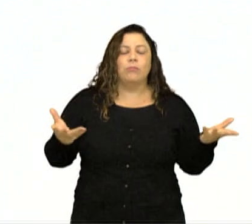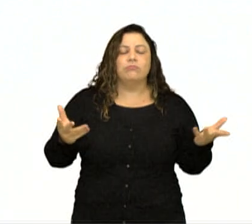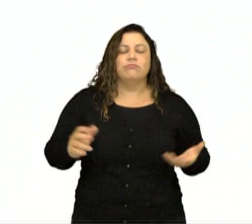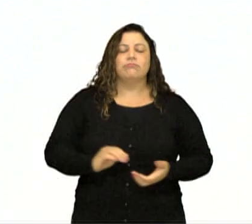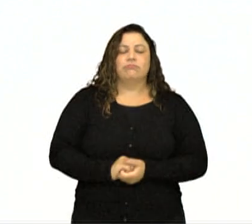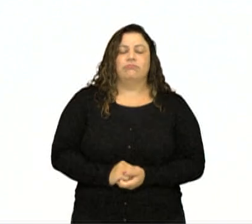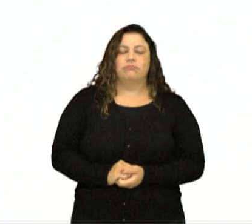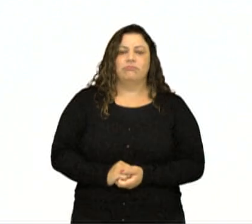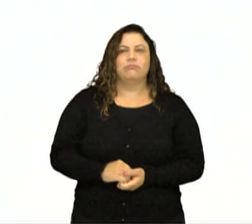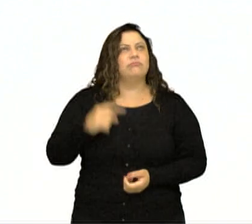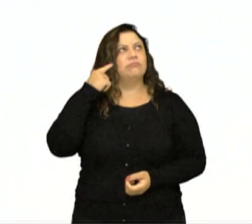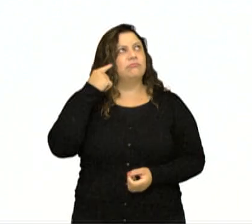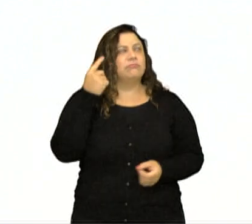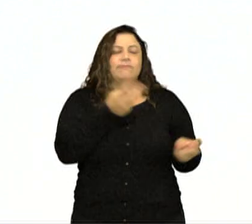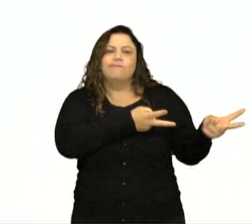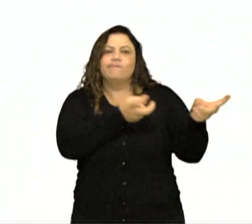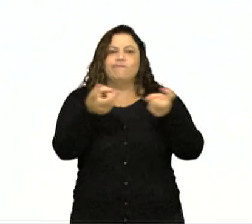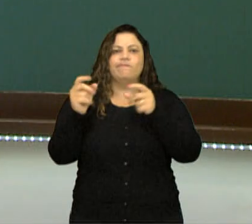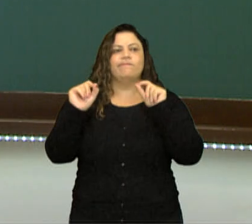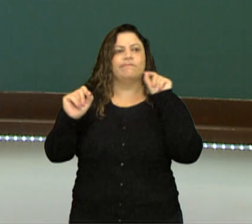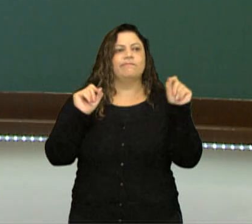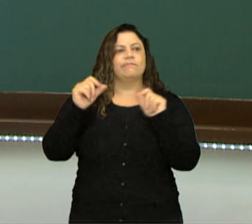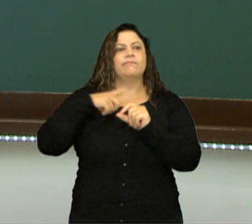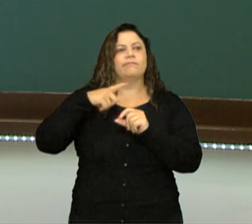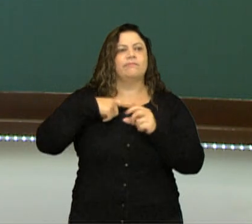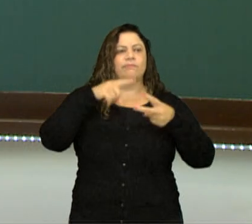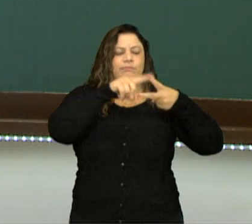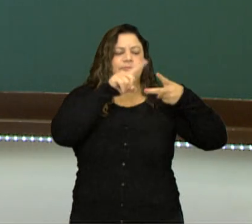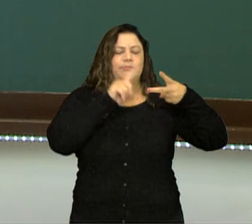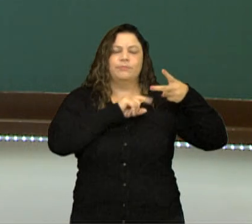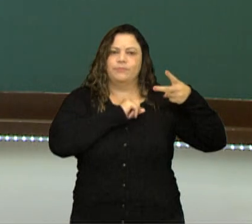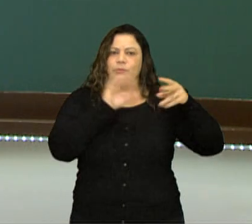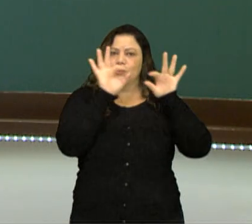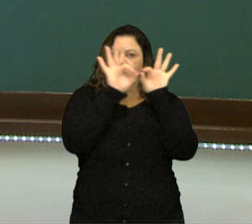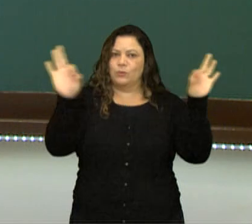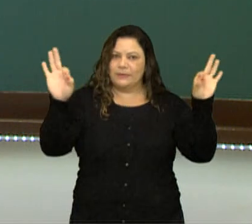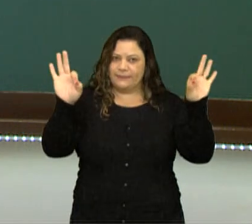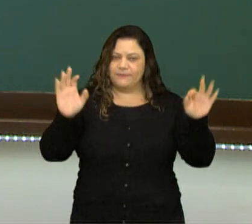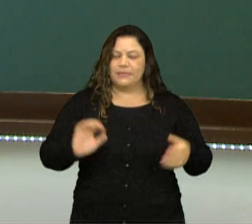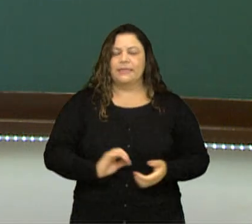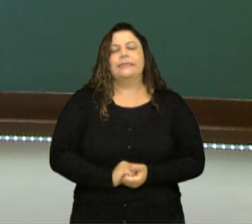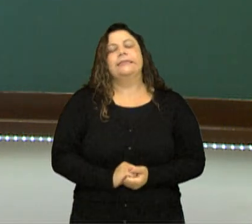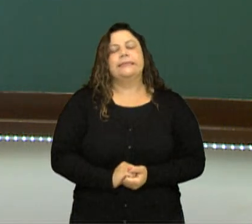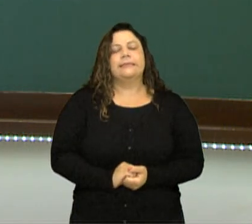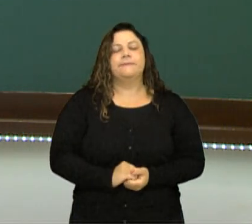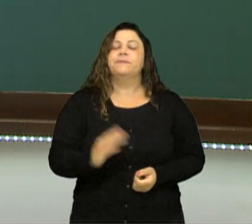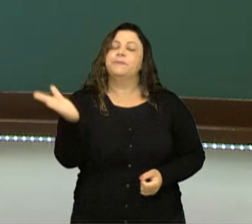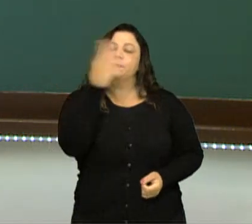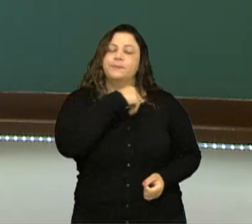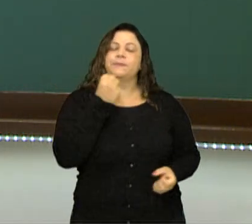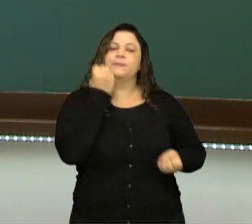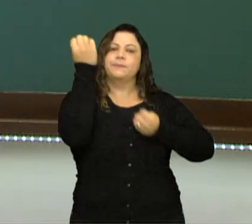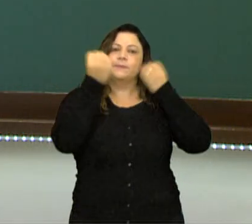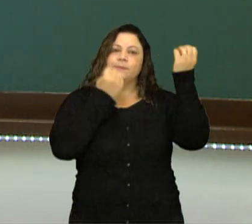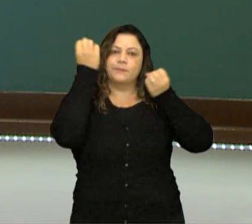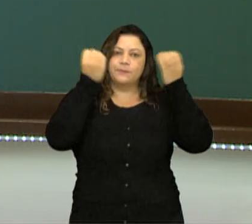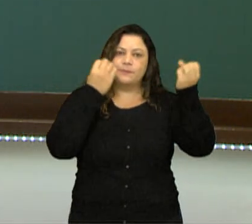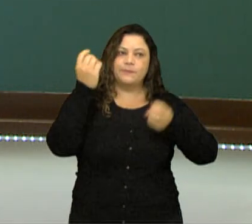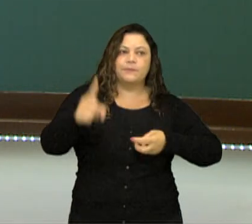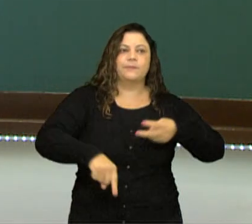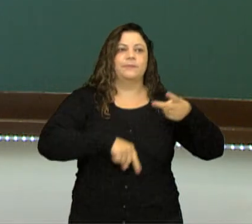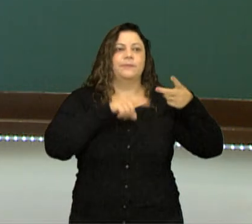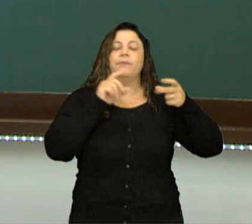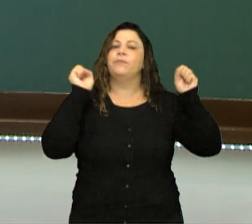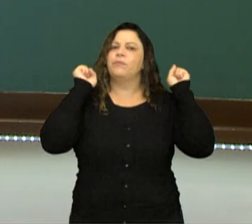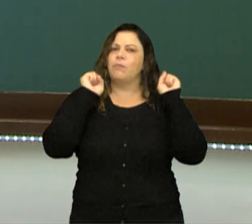Então vejamos, temos aqui duas orações, temos vamos viajar e temos